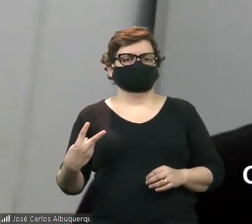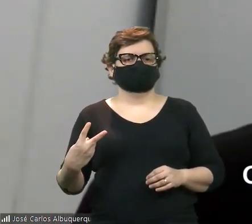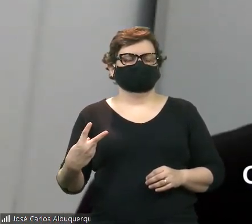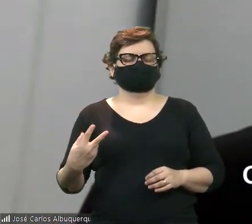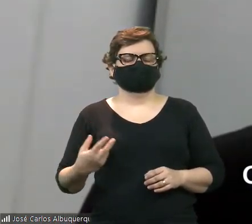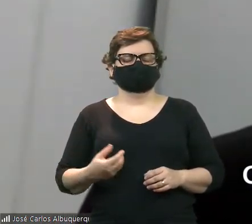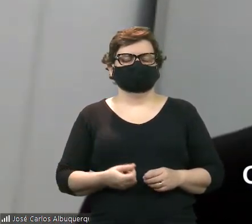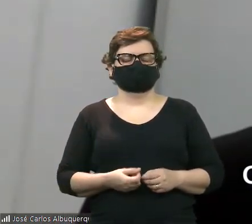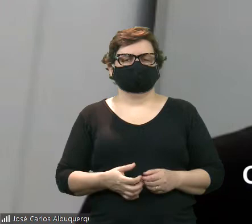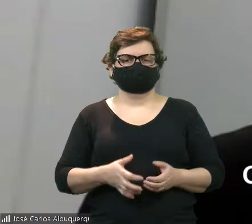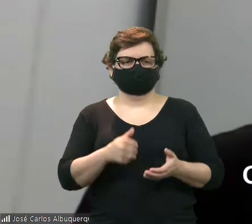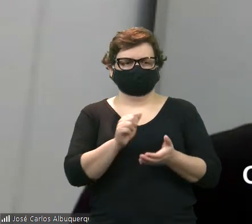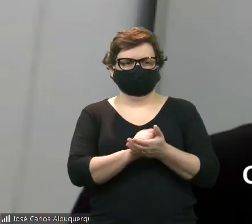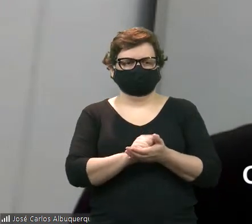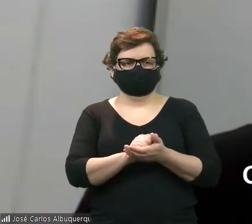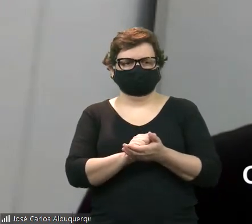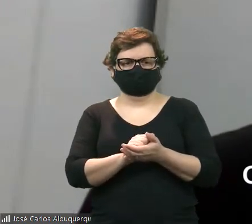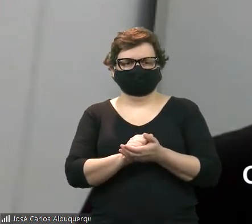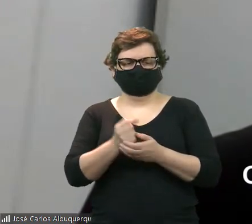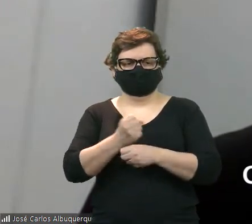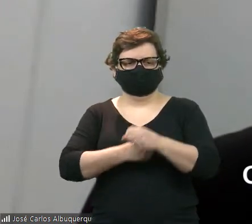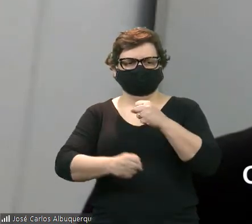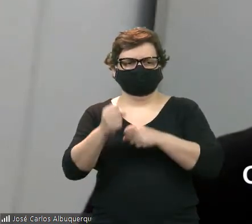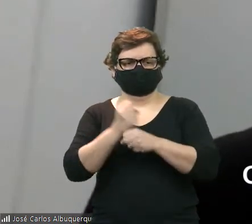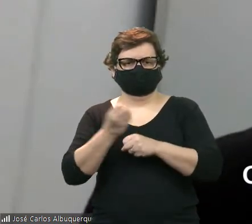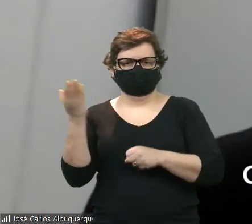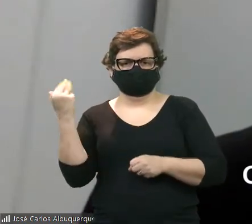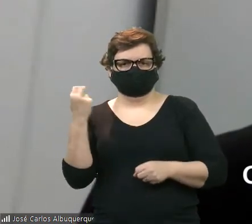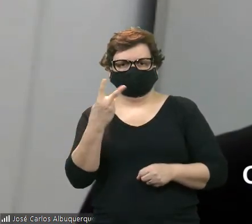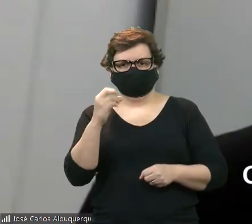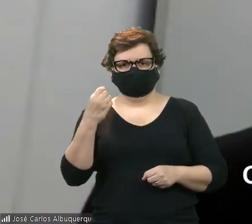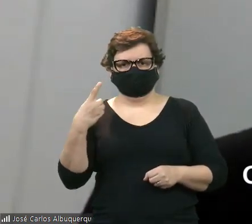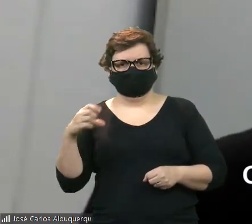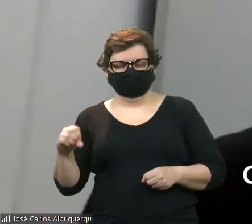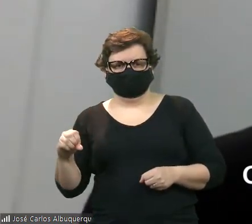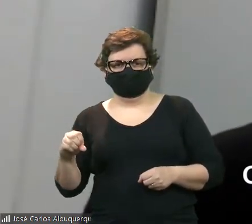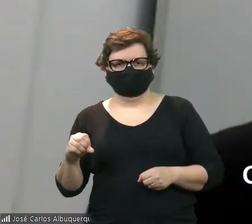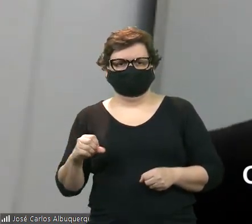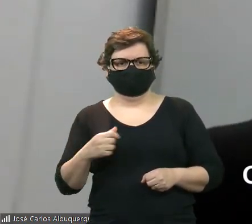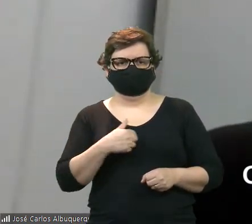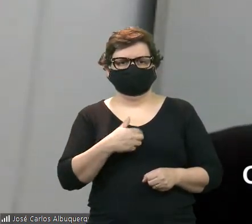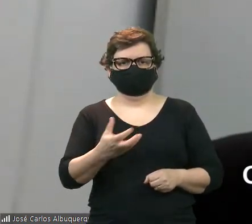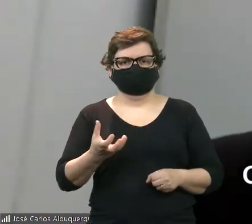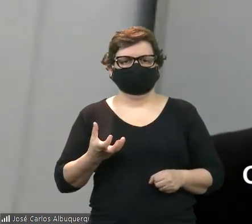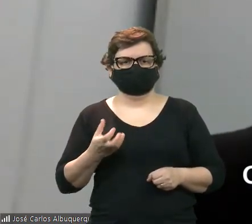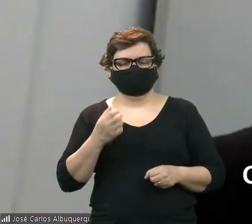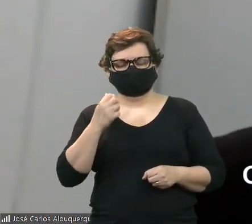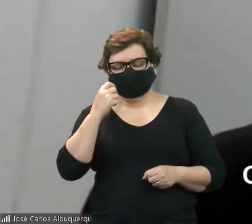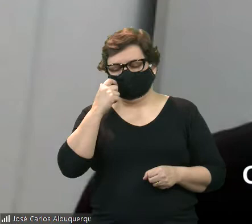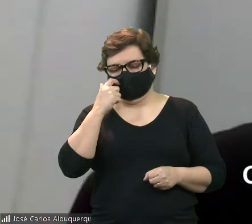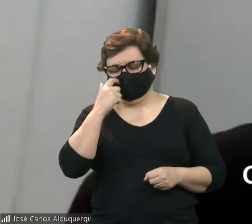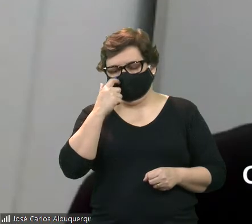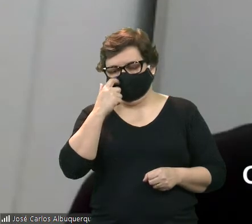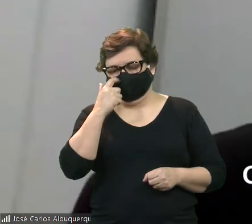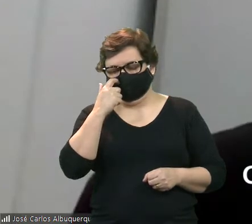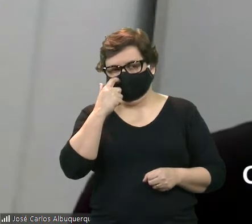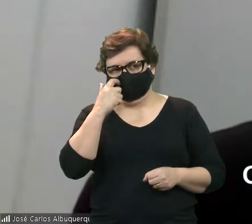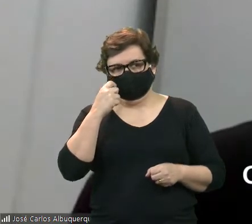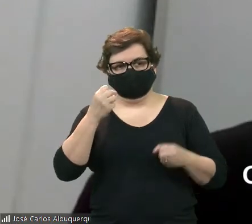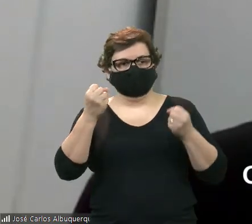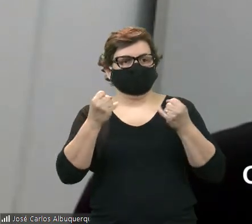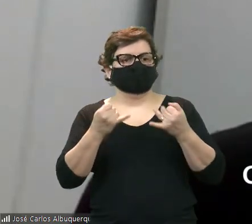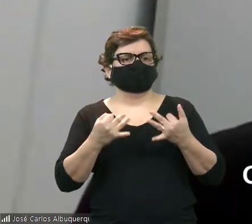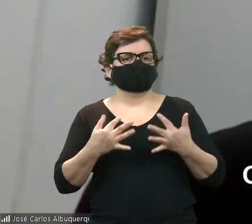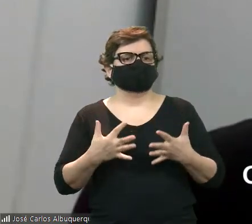de 2019, de autoria do Executivo, gostaria de apresentar algumas colocações,